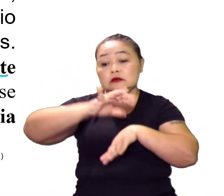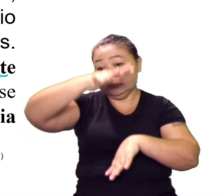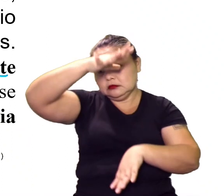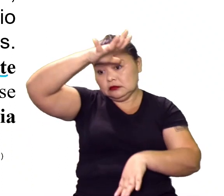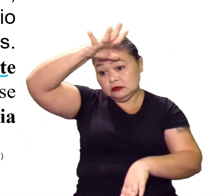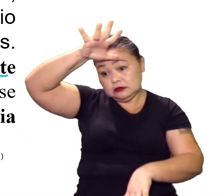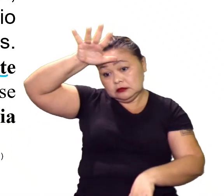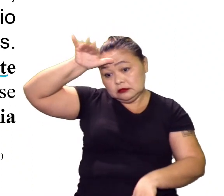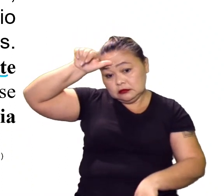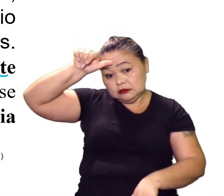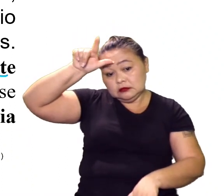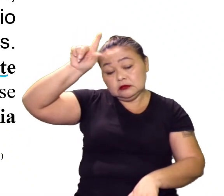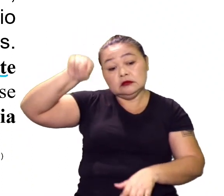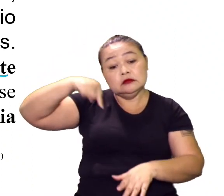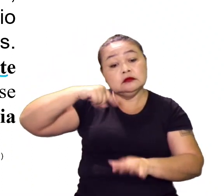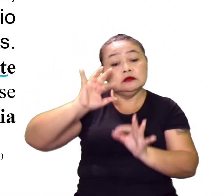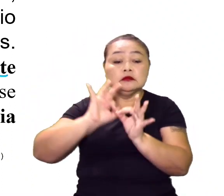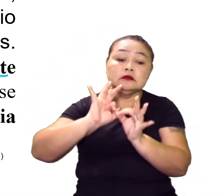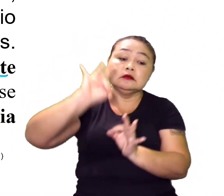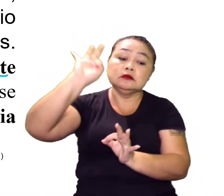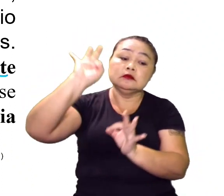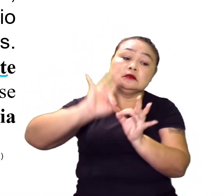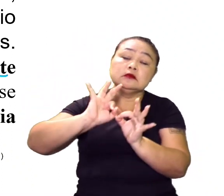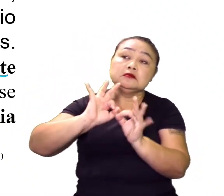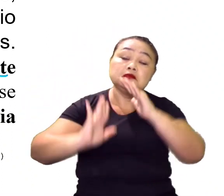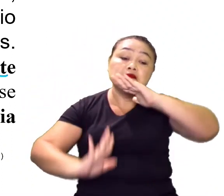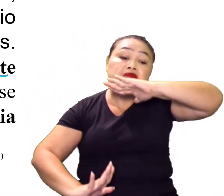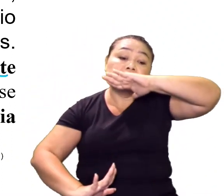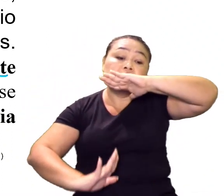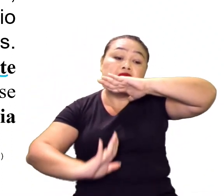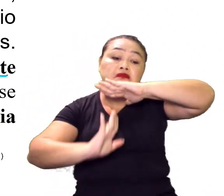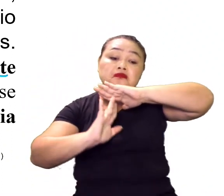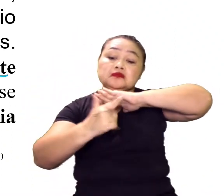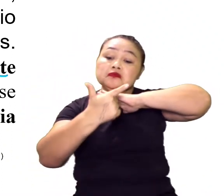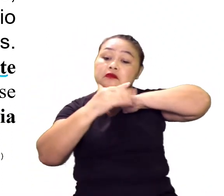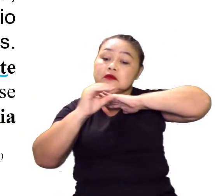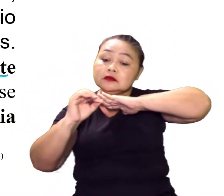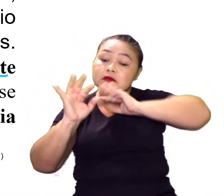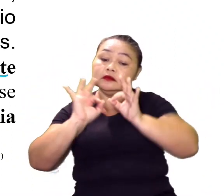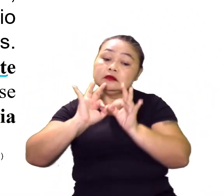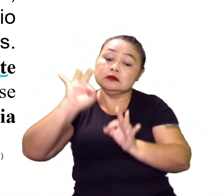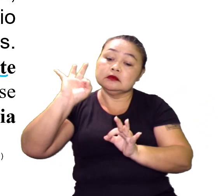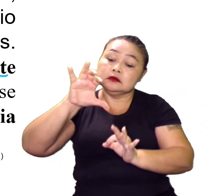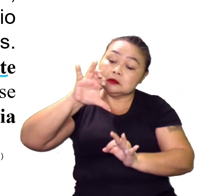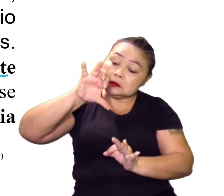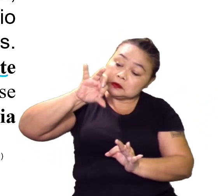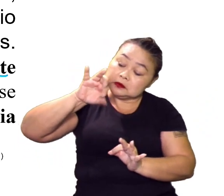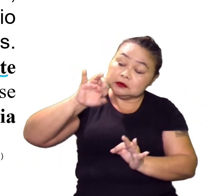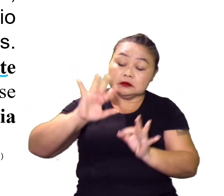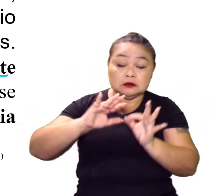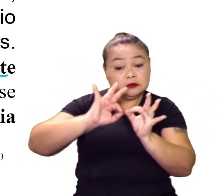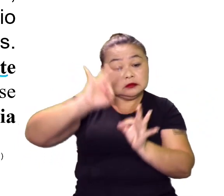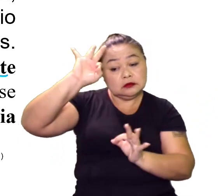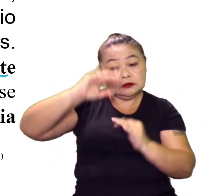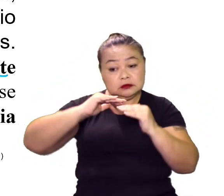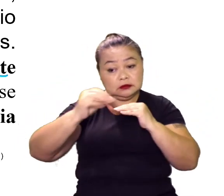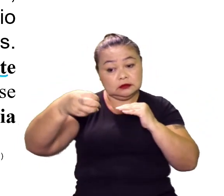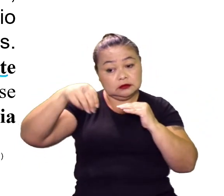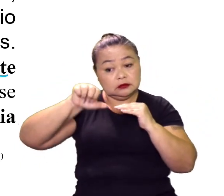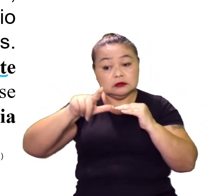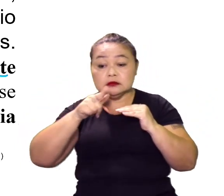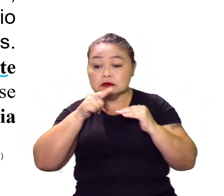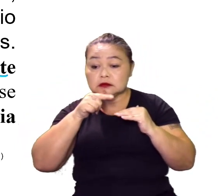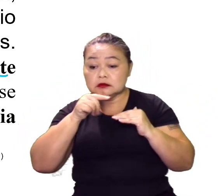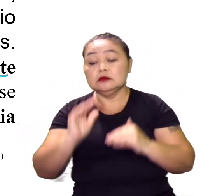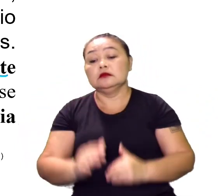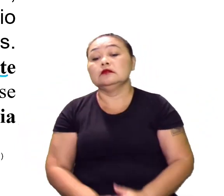do Amazonas. E a altitude dela não passa dos 200 metros, varia de 90 a 200 metros a nível do mar,